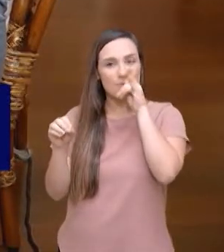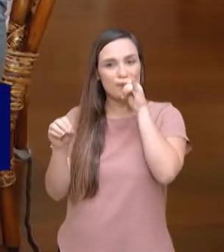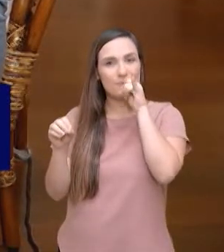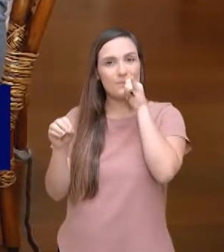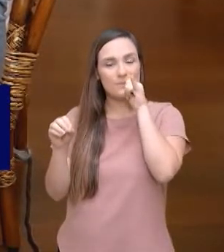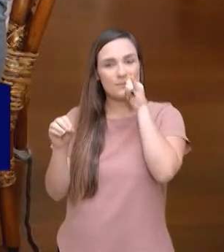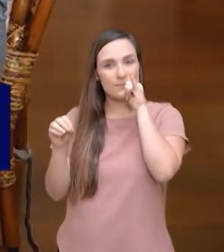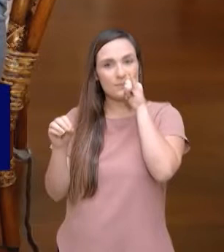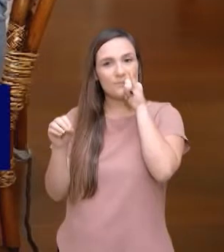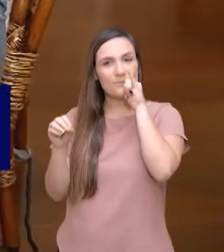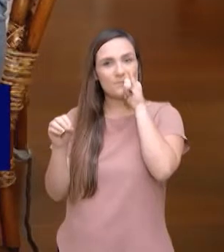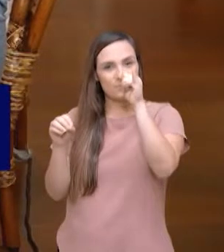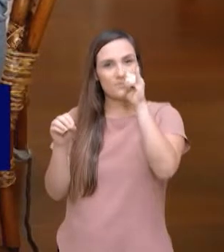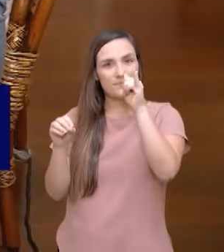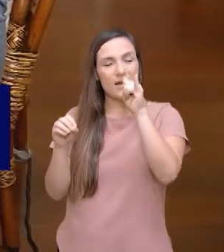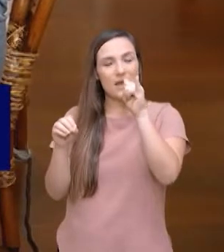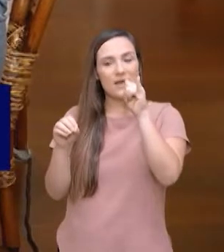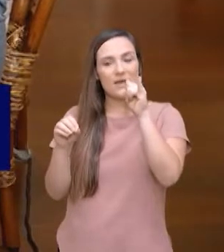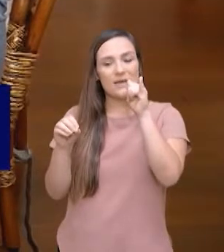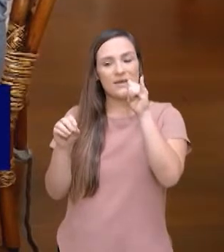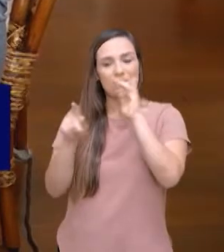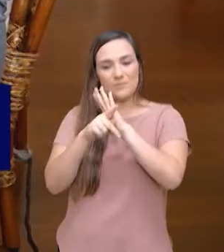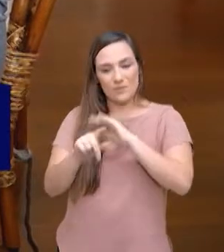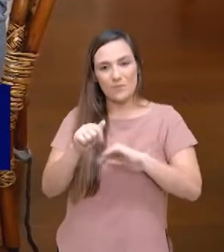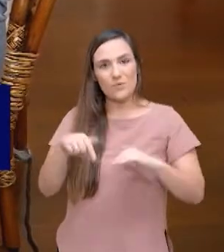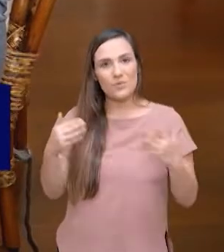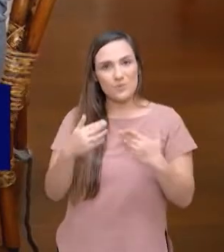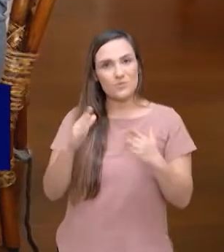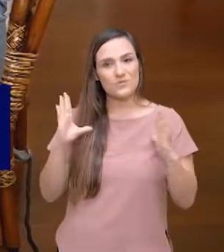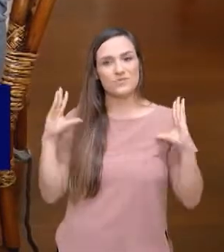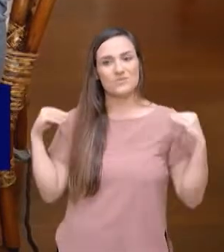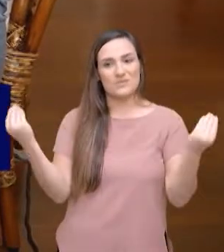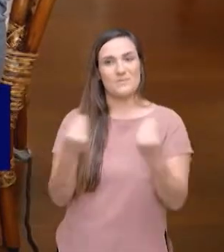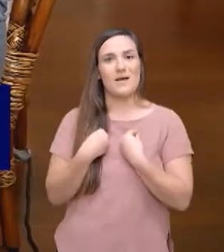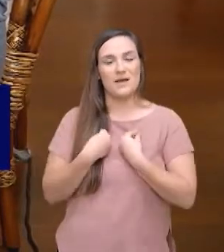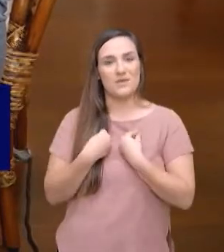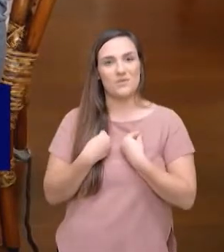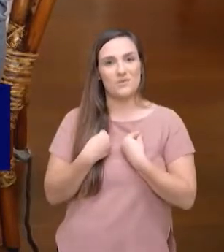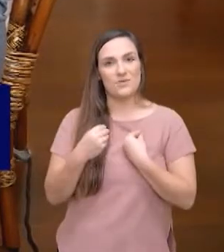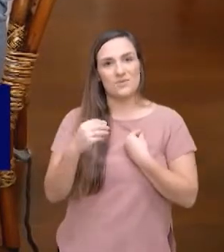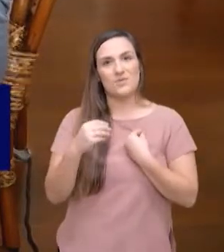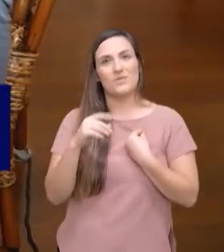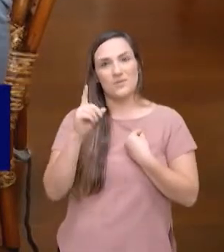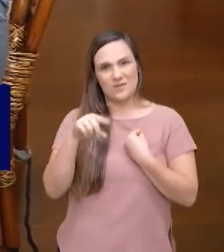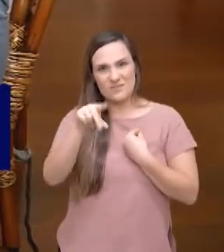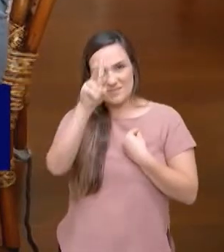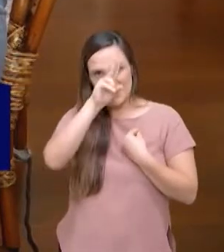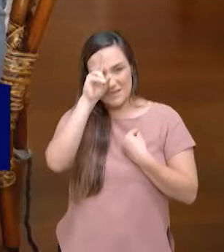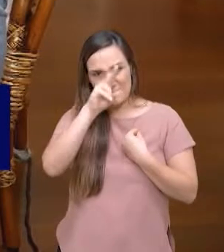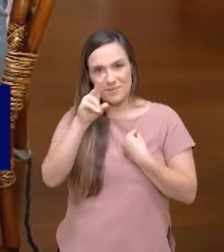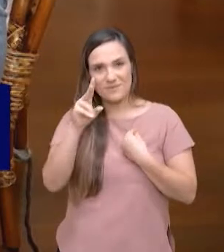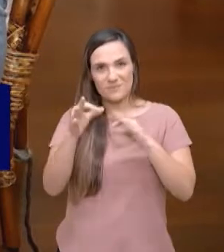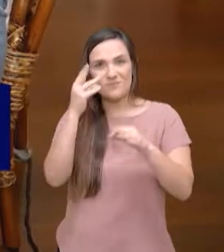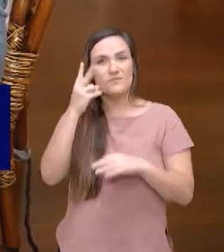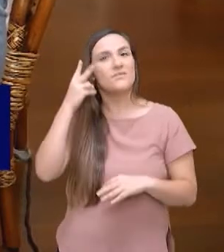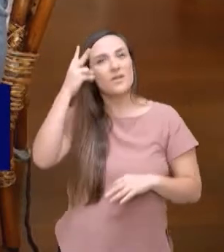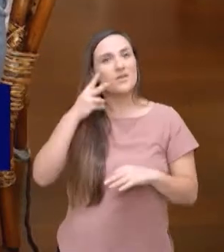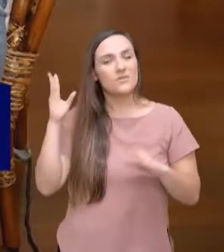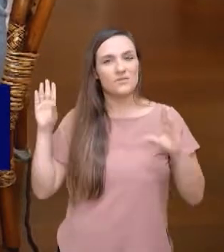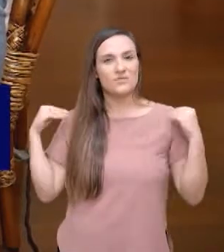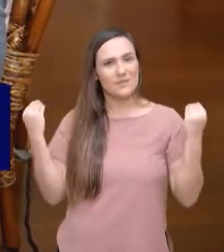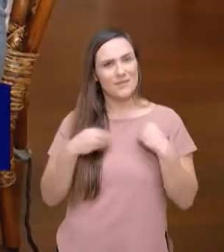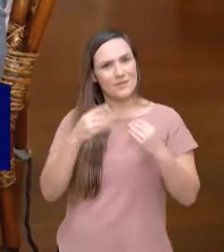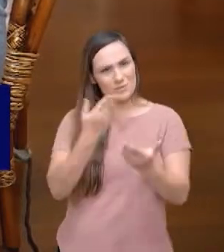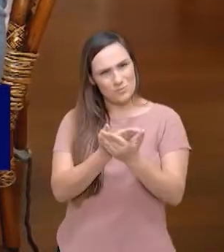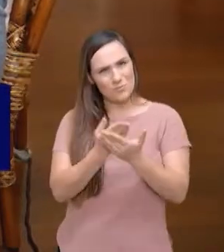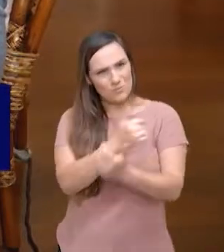Sérgio Fernandes Martins. Eu fui vereador com o desembargador. Fui vereador com ele aqui, né? Sérgio Martins. Pois é. Estudou no Rio de